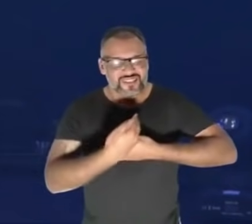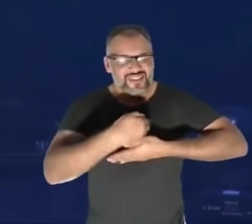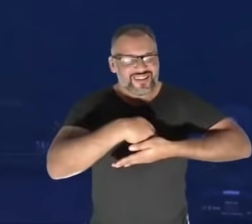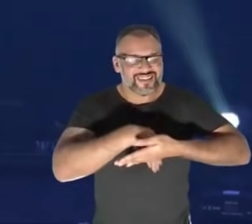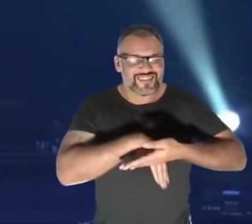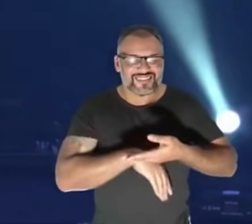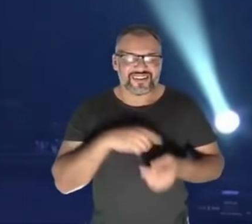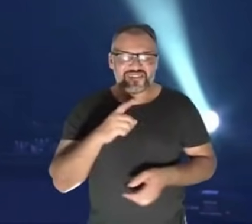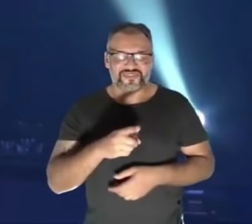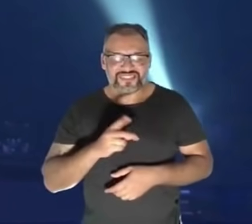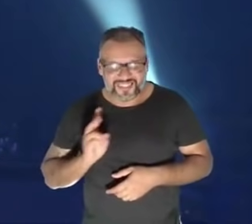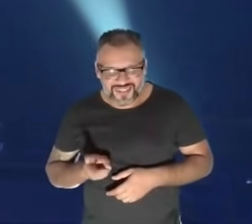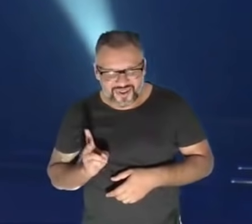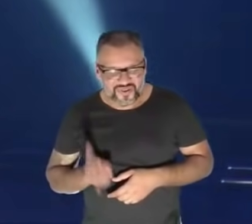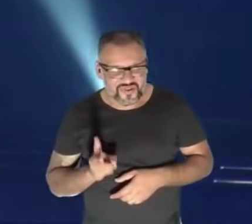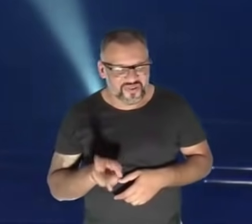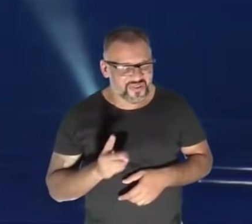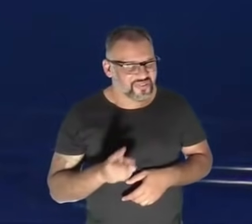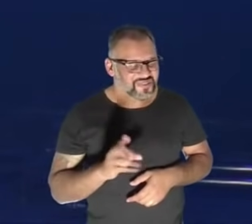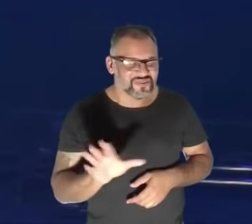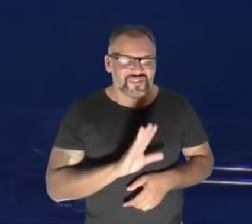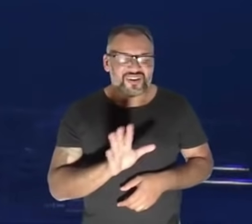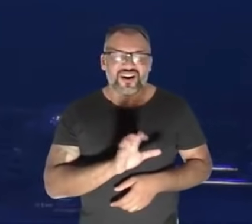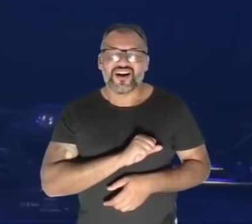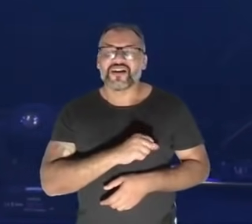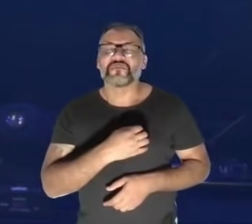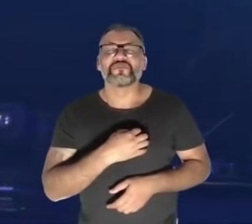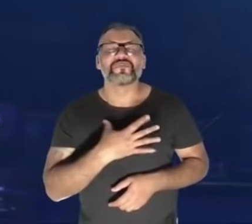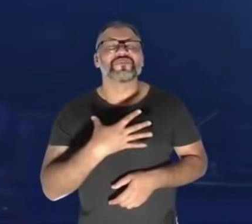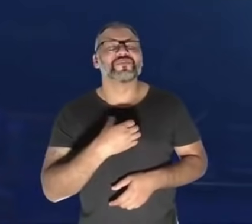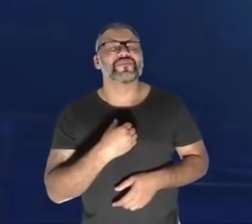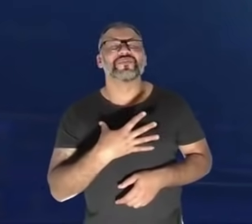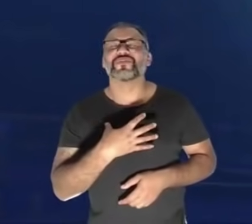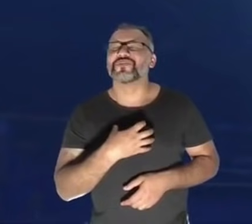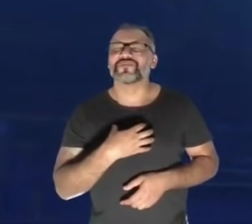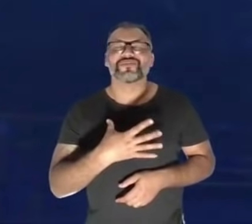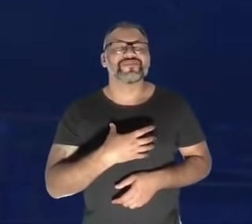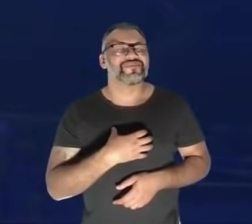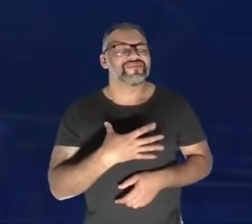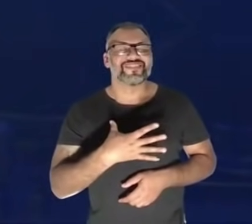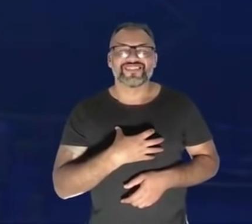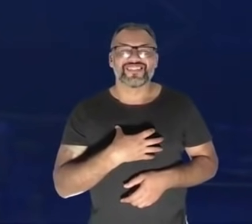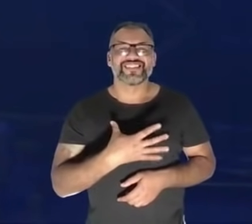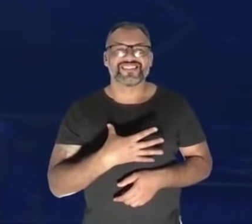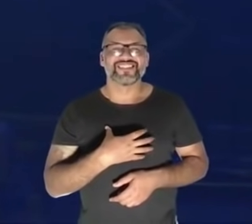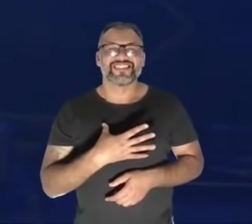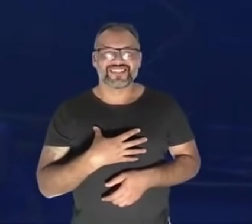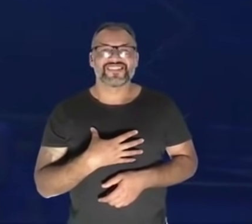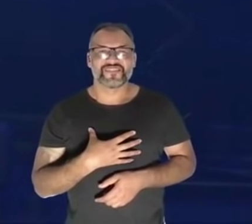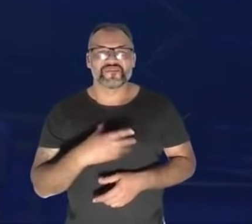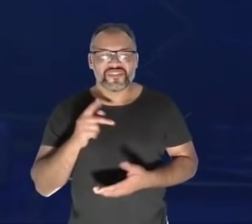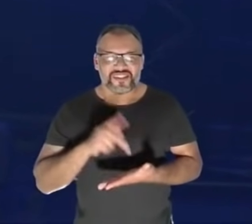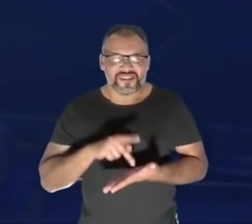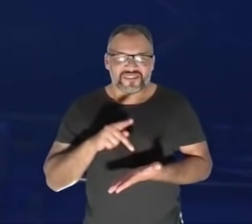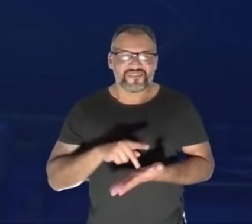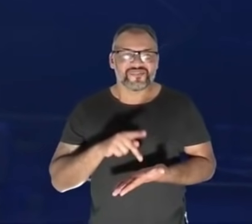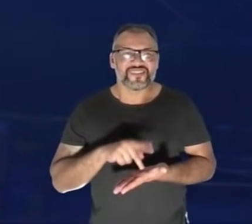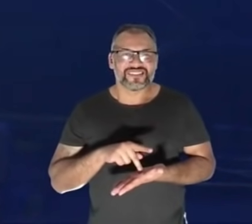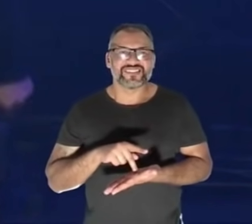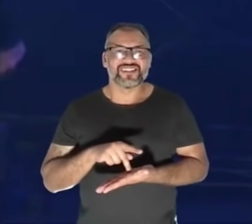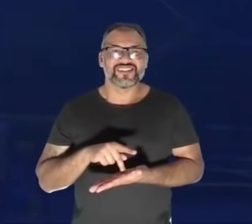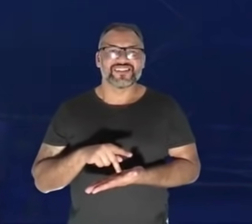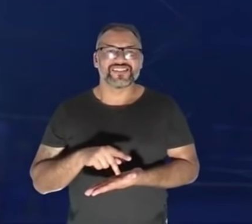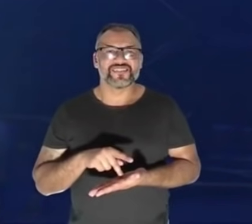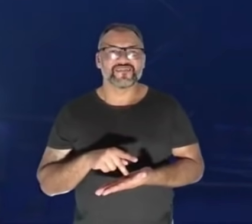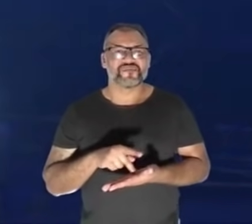sempre meio à dor na fornalia eu sempre ganhador da copa se você tem que Jesus Será que eu fui ver a dor Aperta o Peito